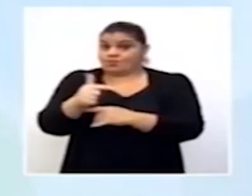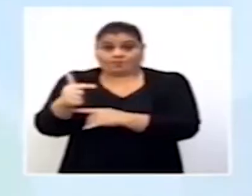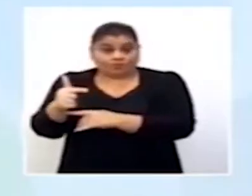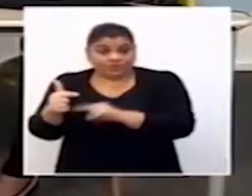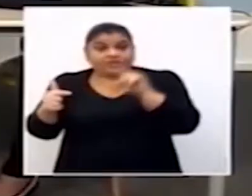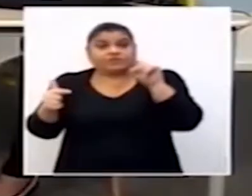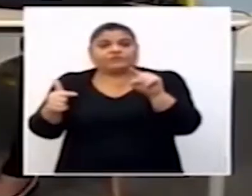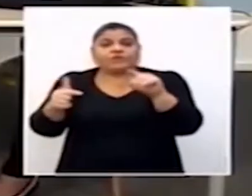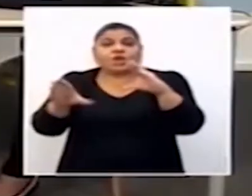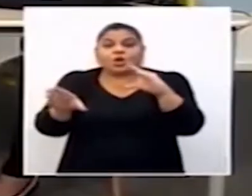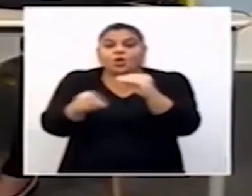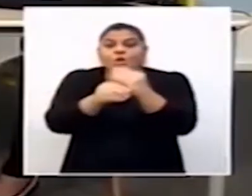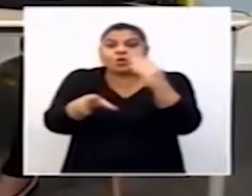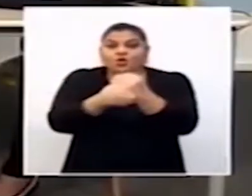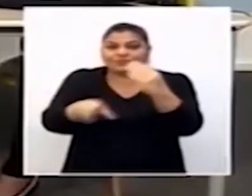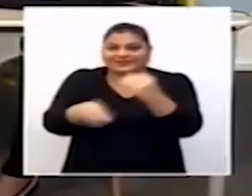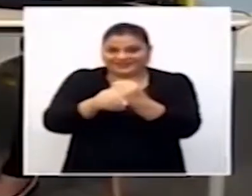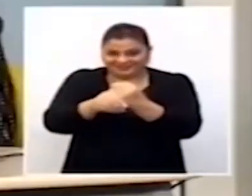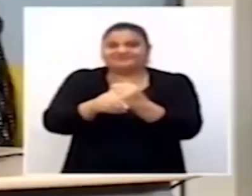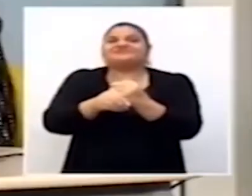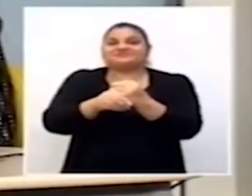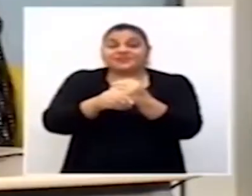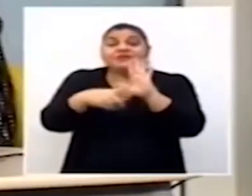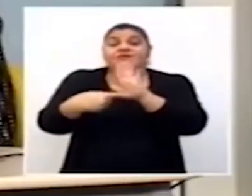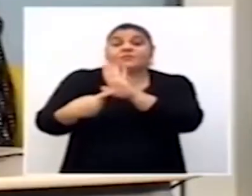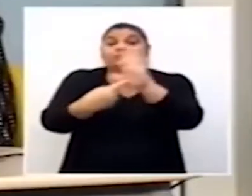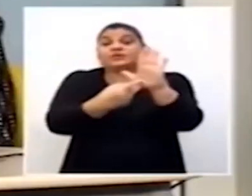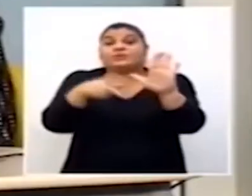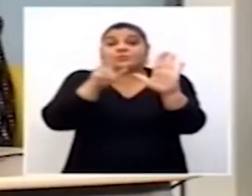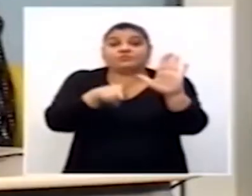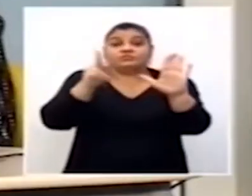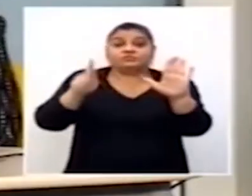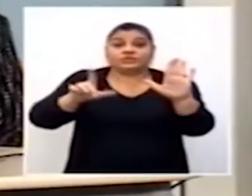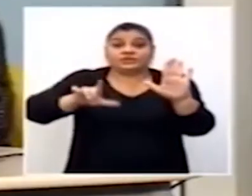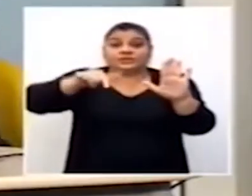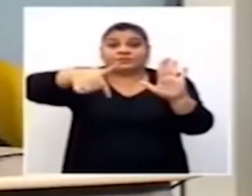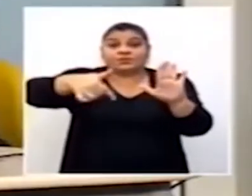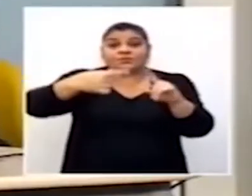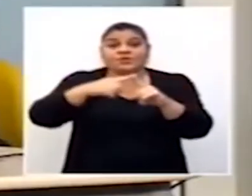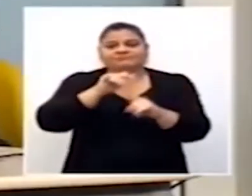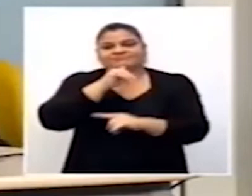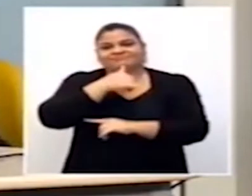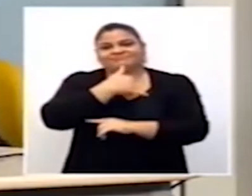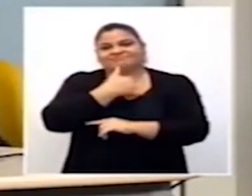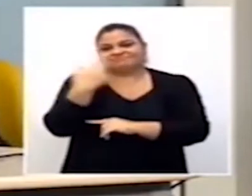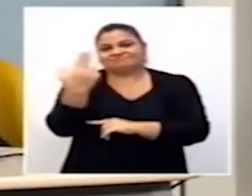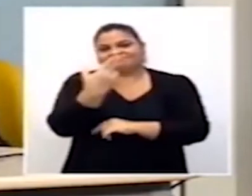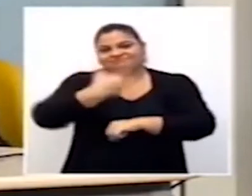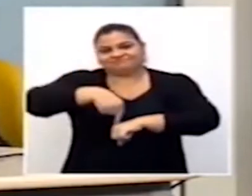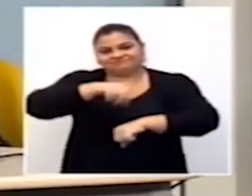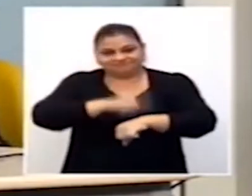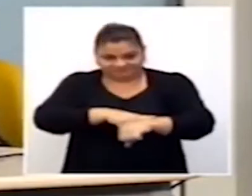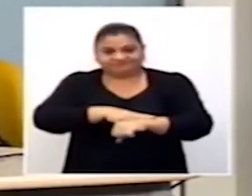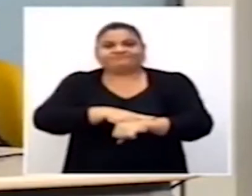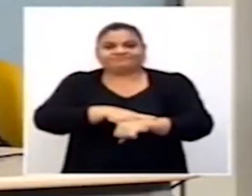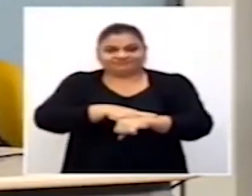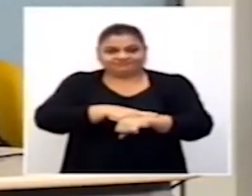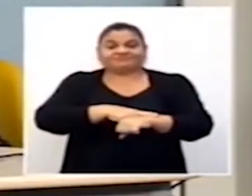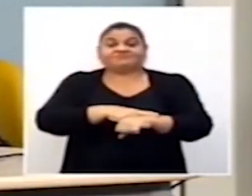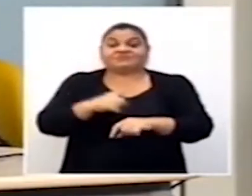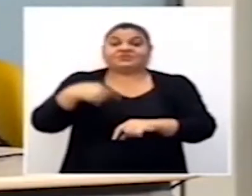estiverem vocês vão completar sentir vocês almoçar para o professor de vocês porque infelizmente não vai dar tempo tá bom